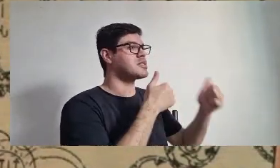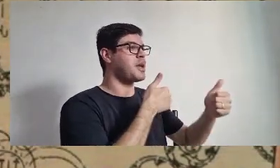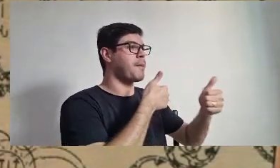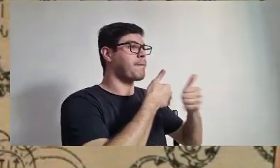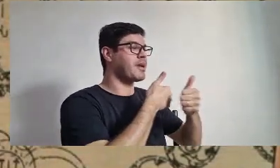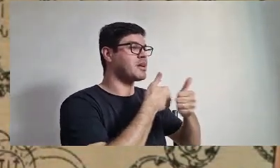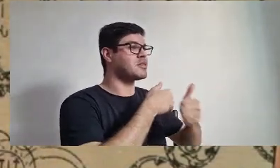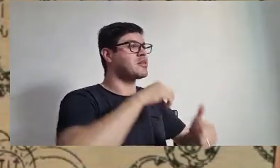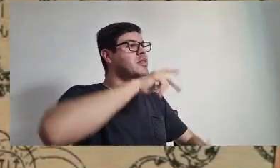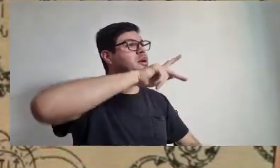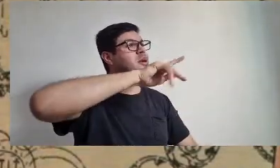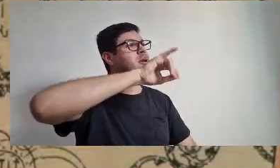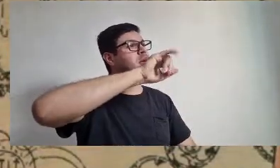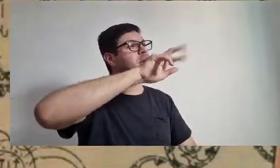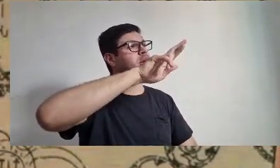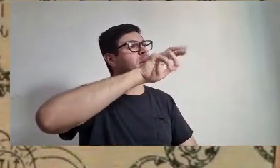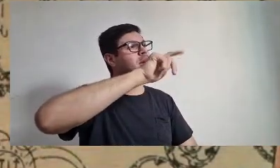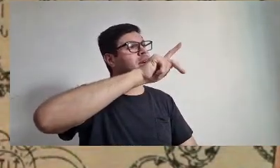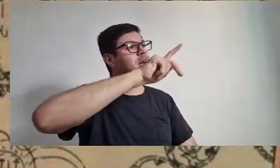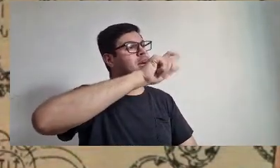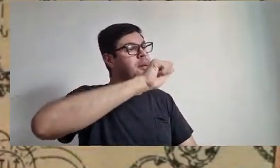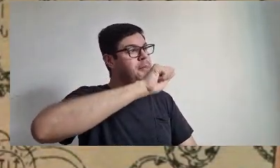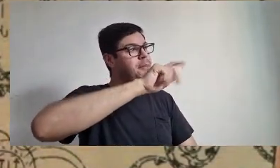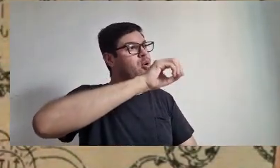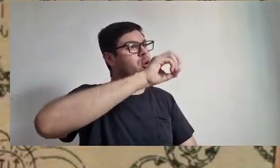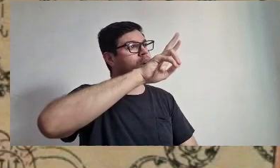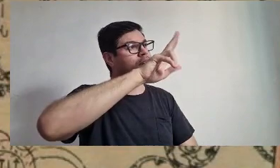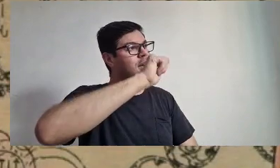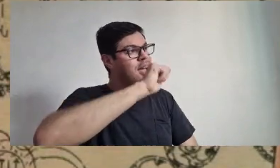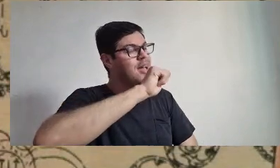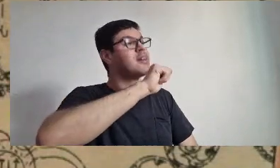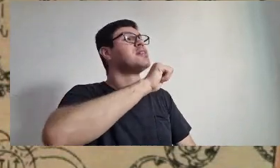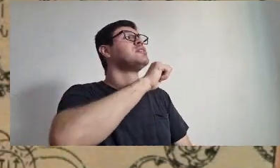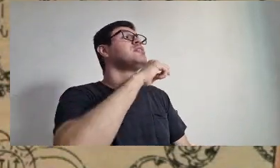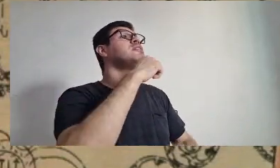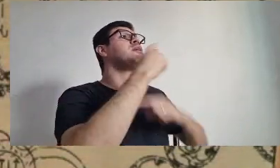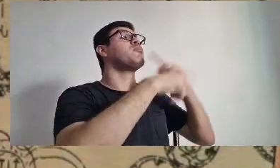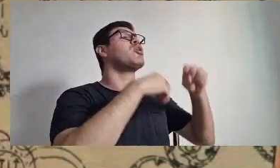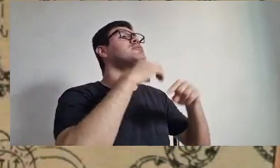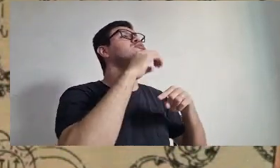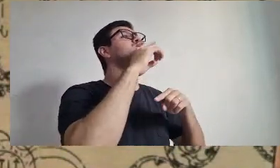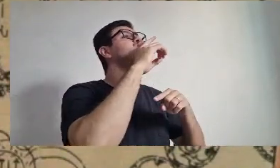Pirapora, Jonas e Judite, e no domingo eu voltei.